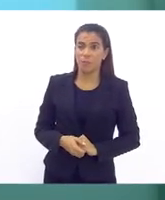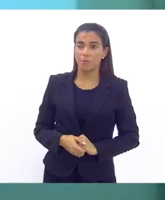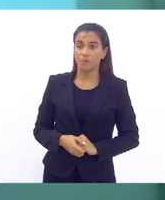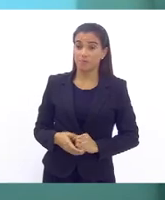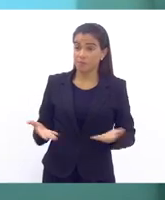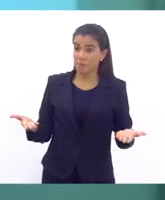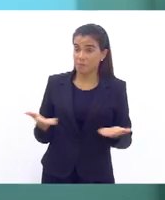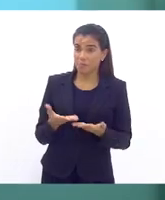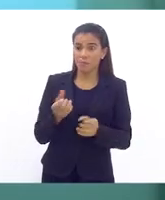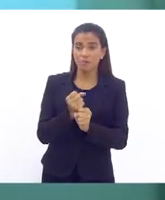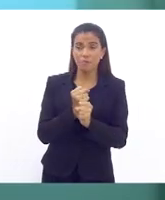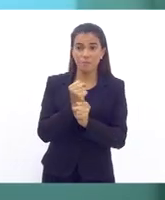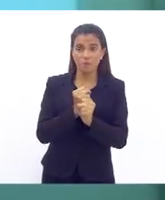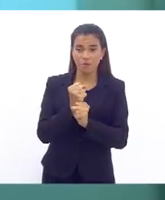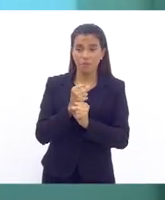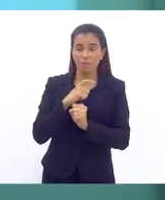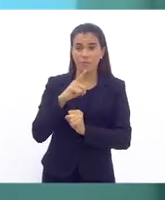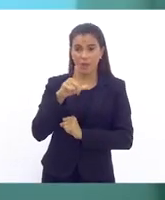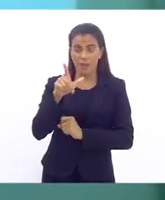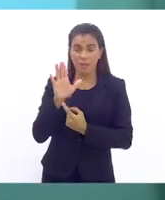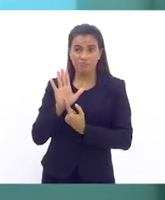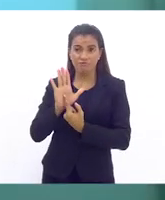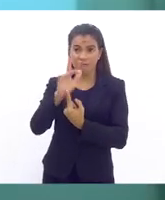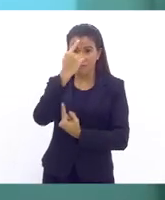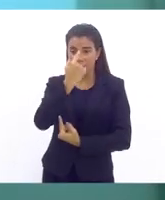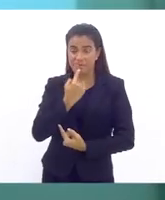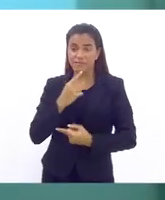esse ano temos essa projeção